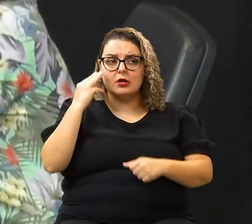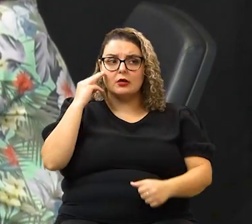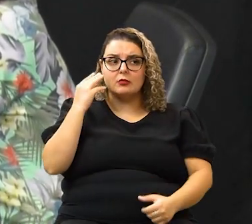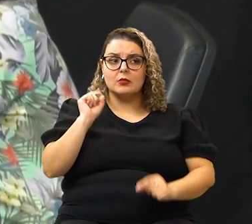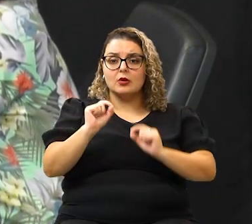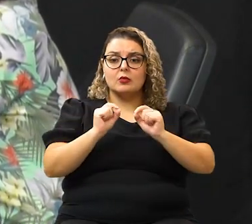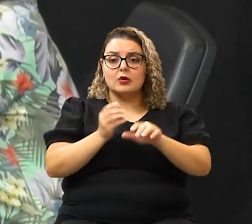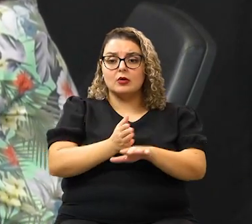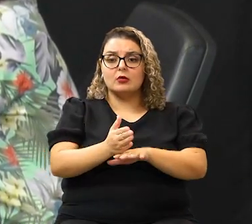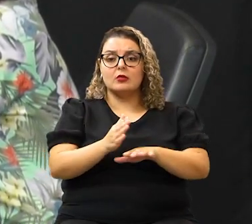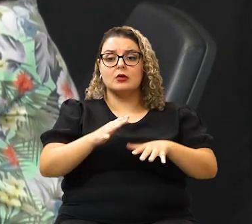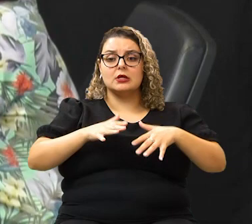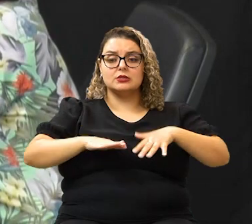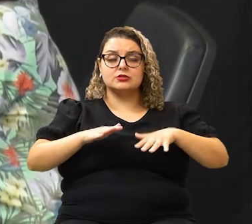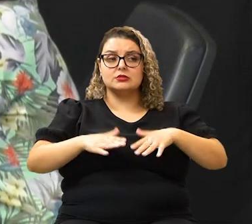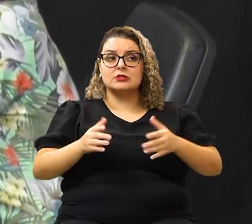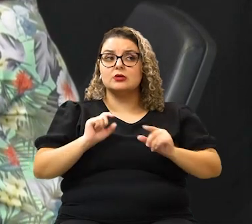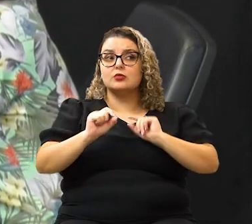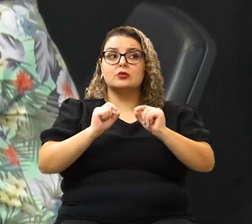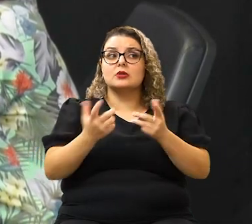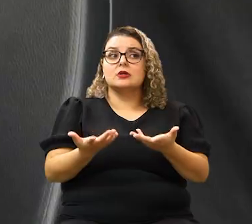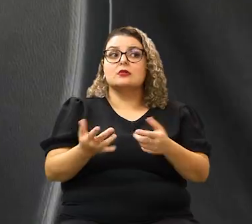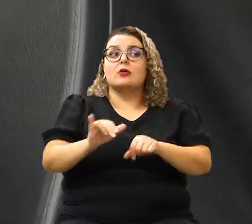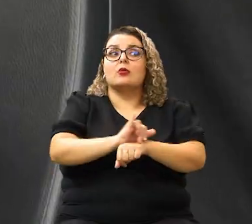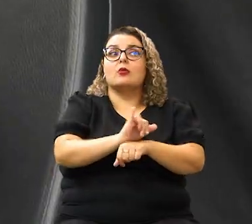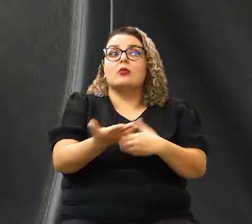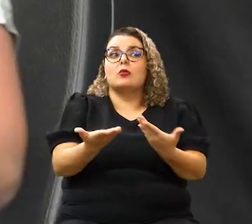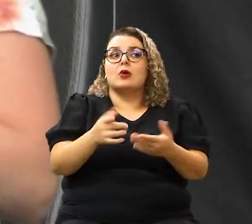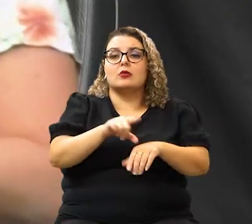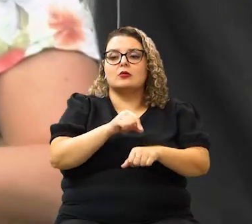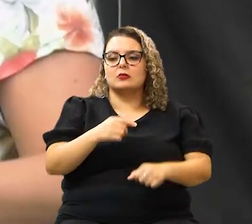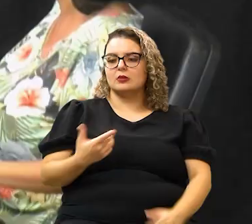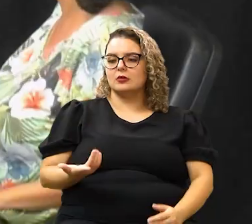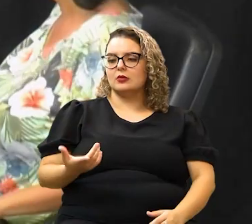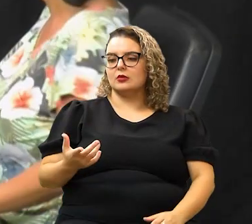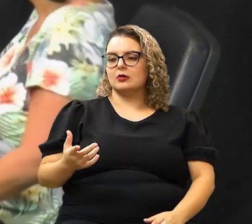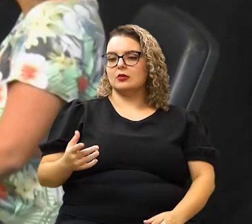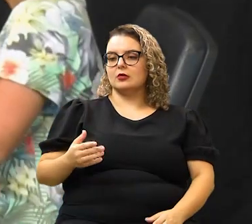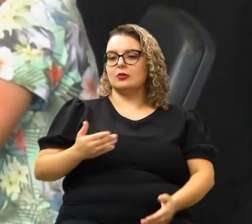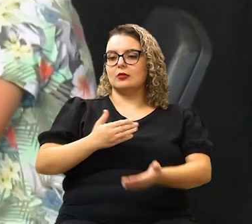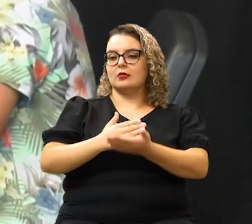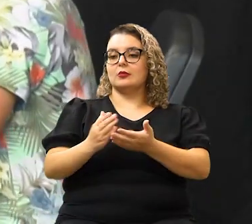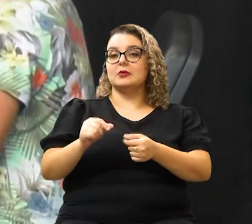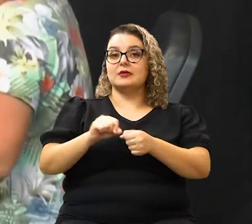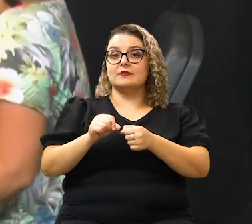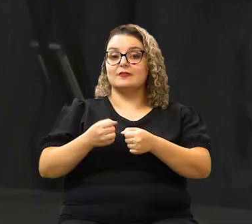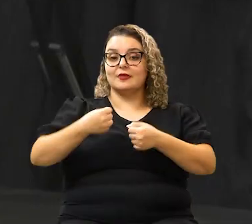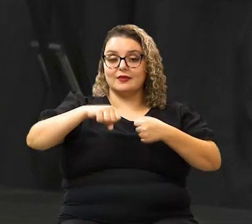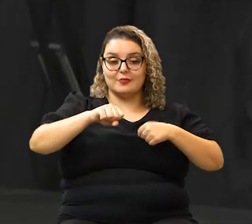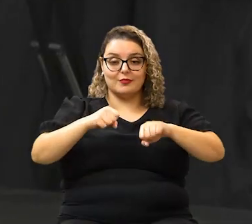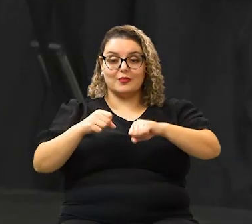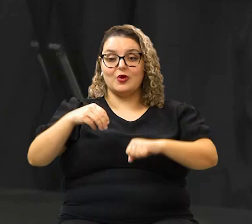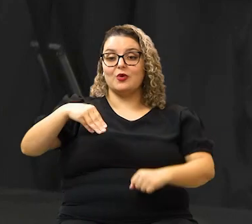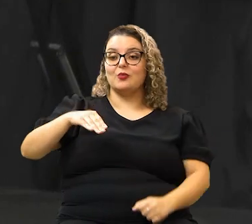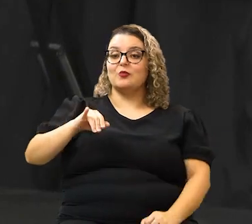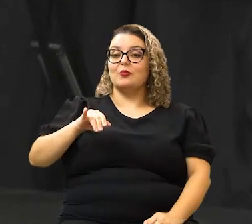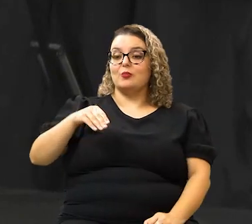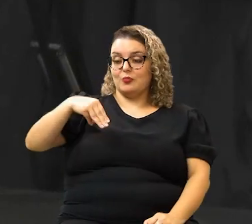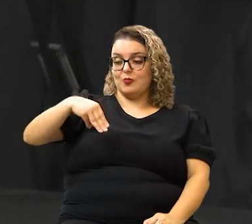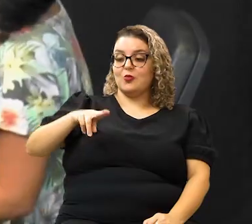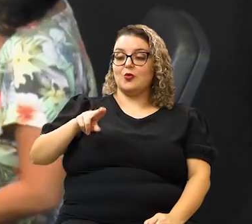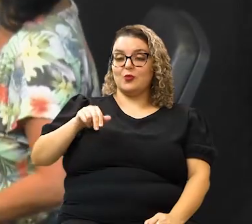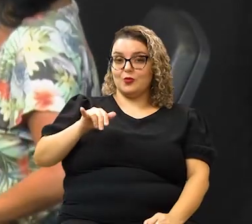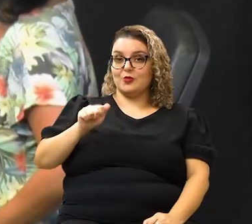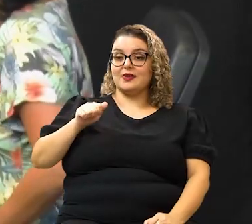desacelerou? Como foi isso? Cara, eu comecei a fazer Muay Thai. Muay Thai? Olha aí a dica aí, gente.